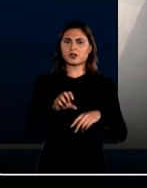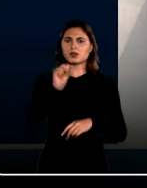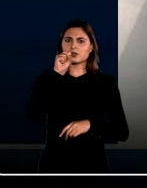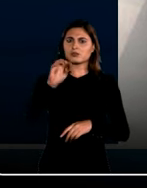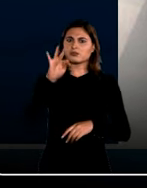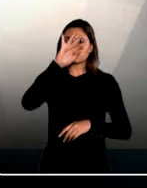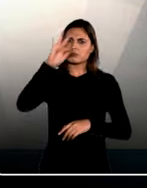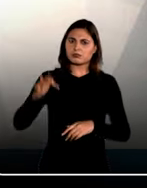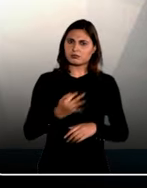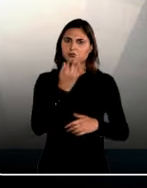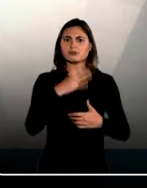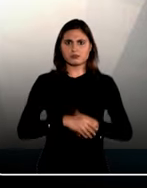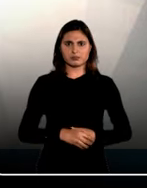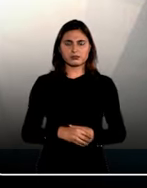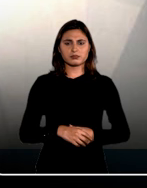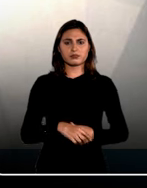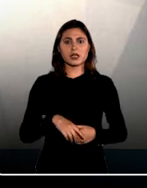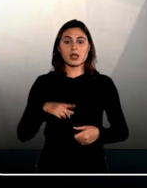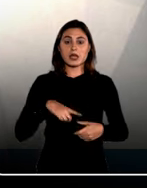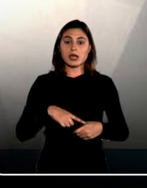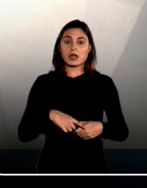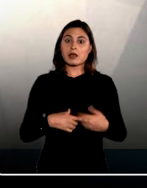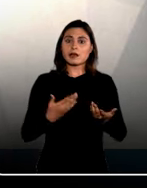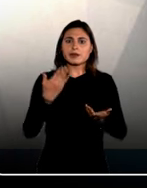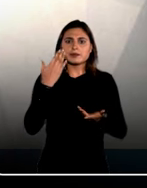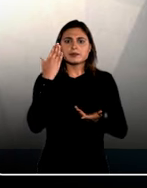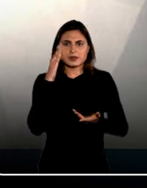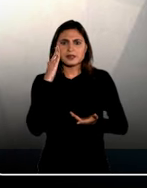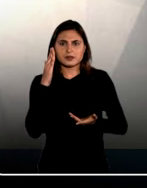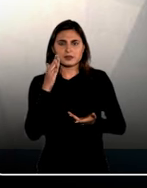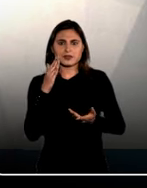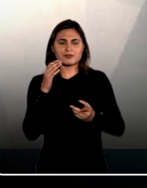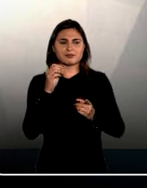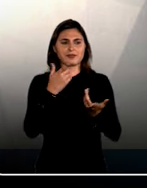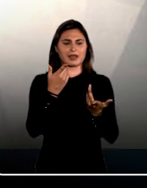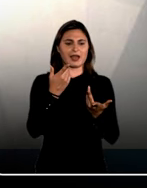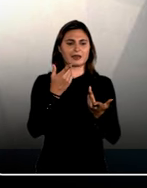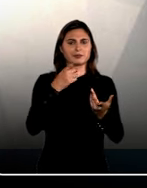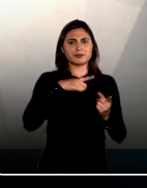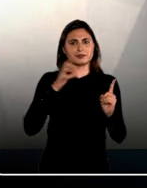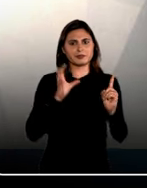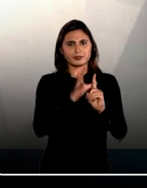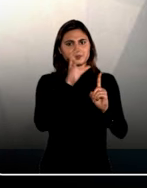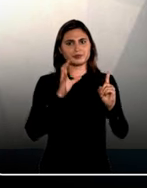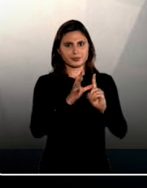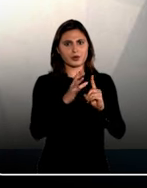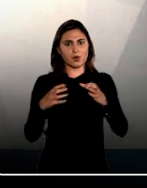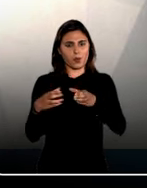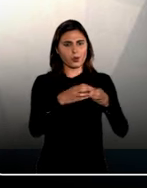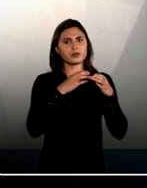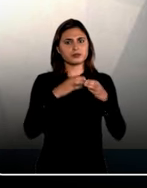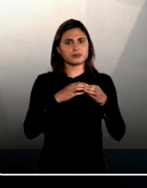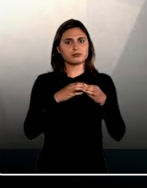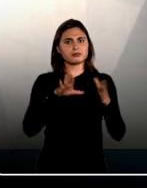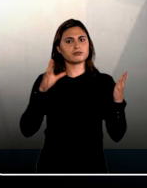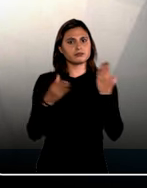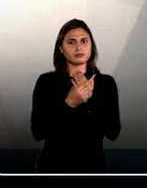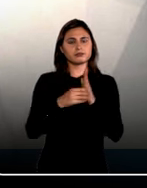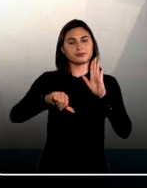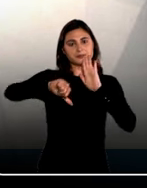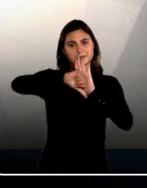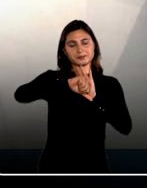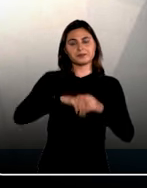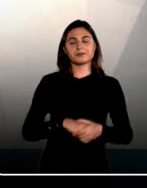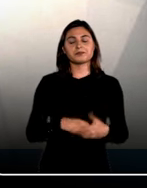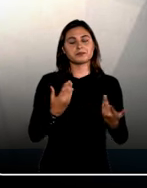Tribunal Federal que já admitiu a indenização por dano moral coletivo no processo criminal contudo segundo o